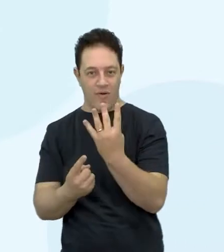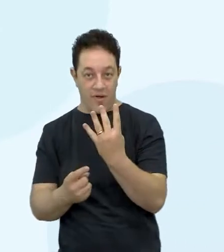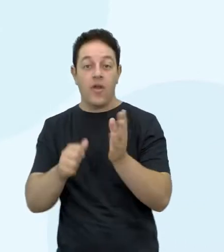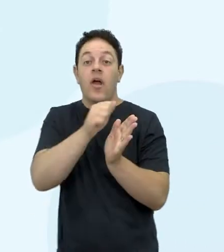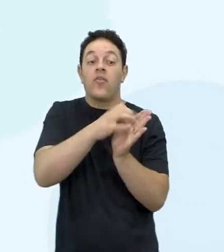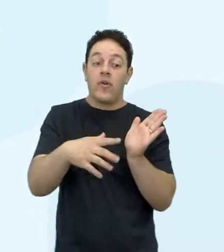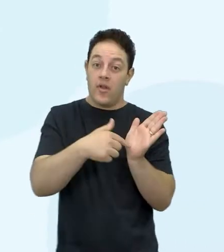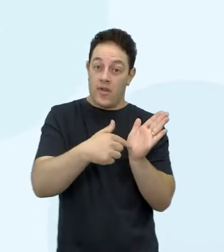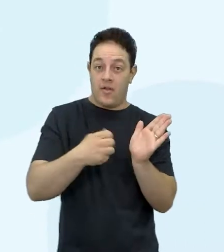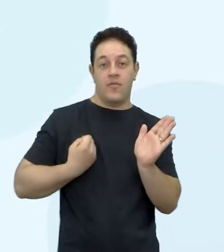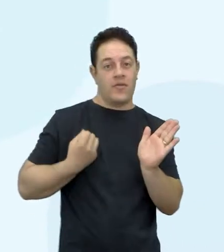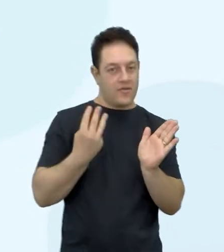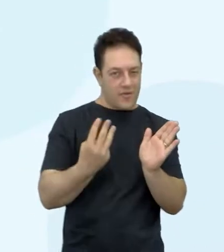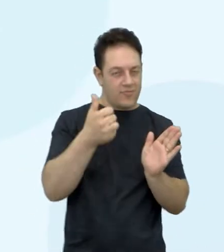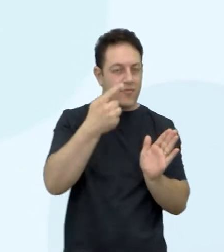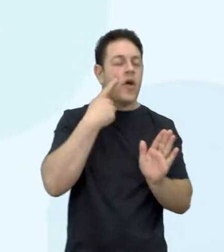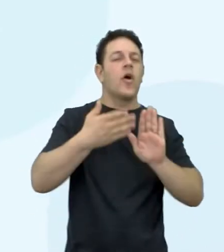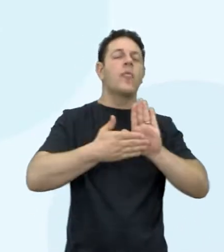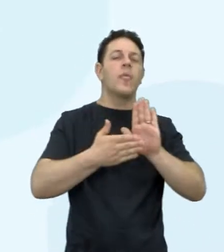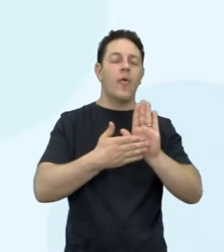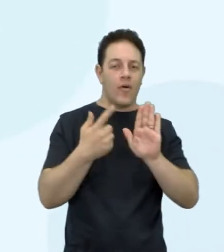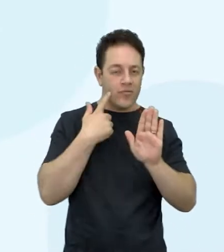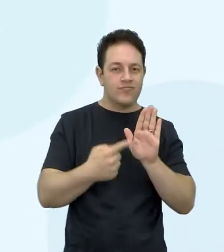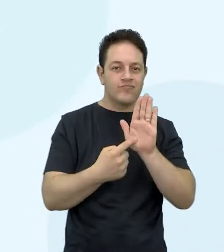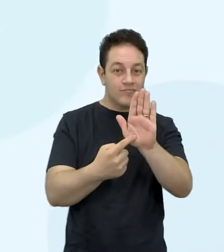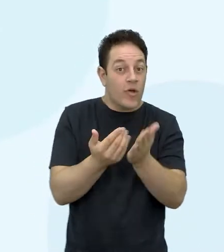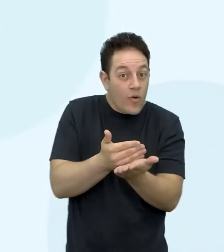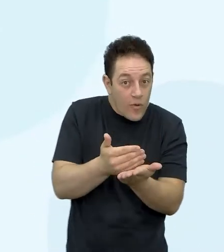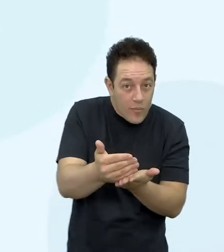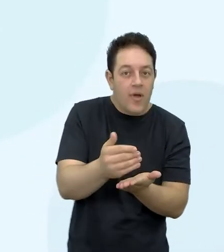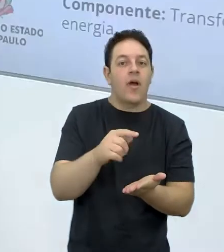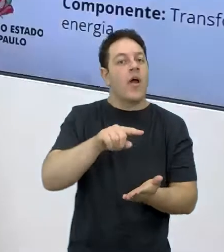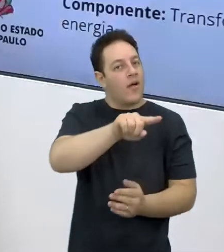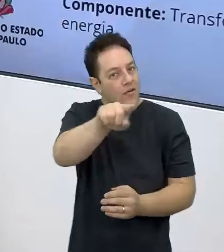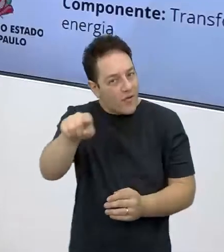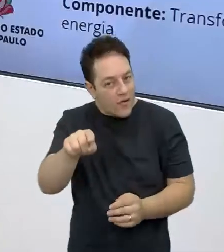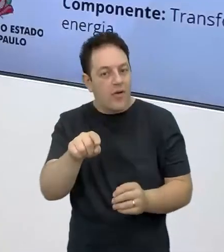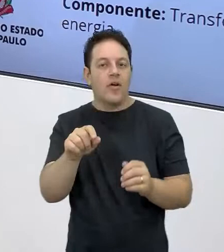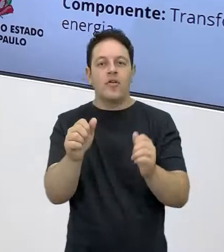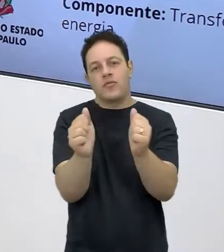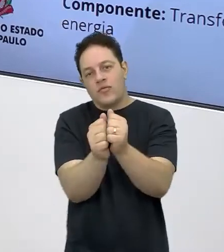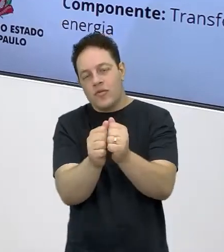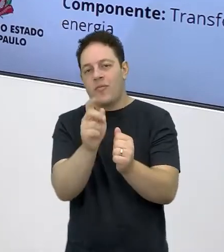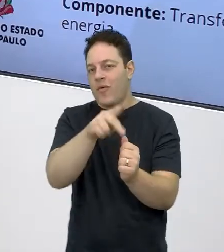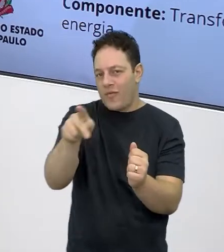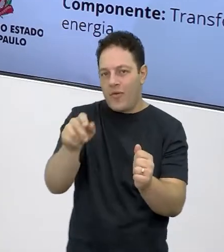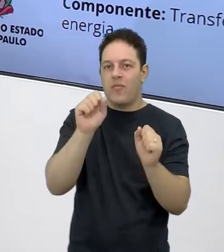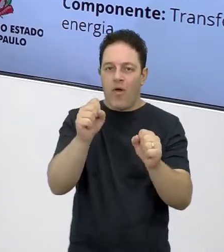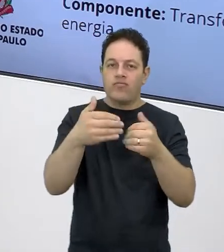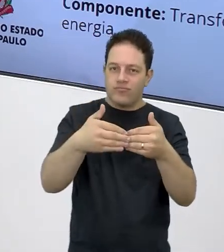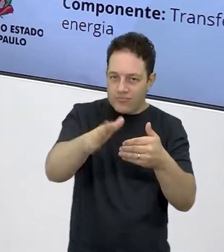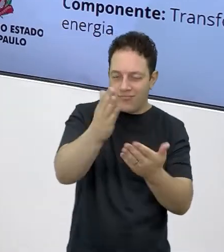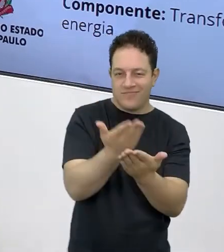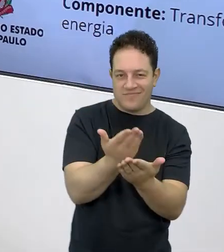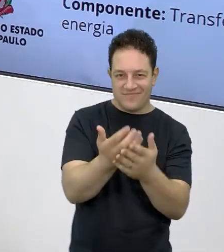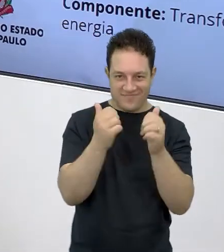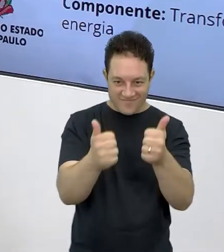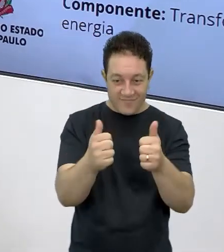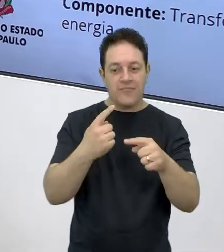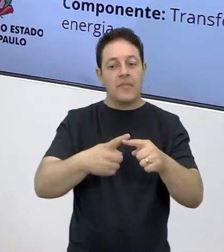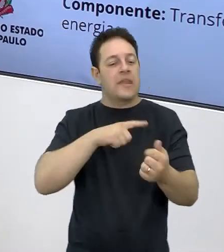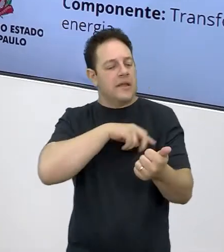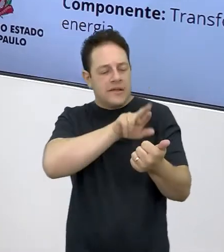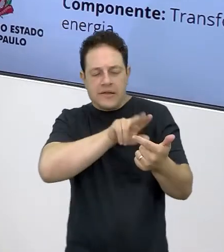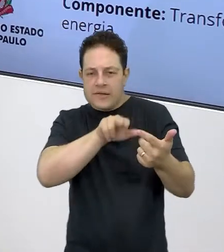3. Então é uma proposta aí que eu vou começar. E vocês aí com seus professores vão dar seguimento aí nesta aula, porque tem